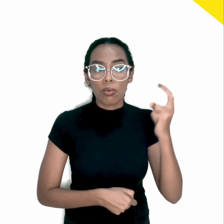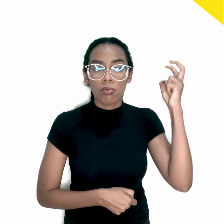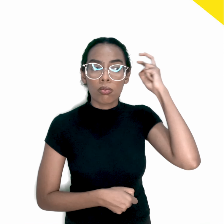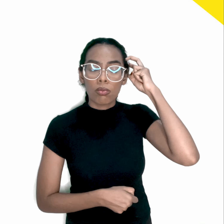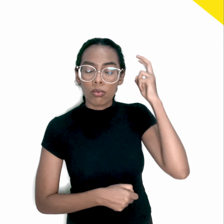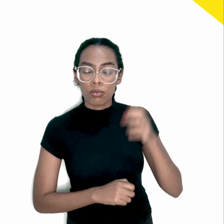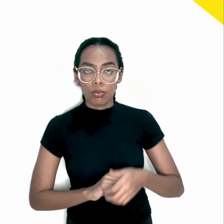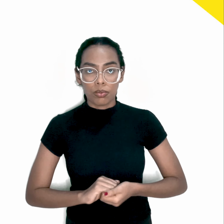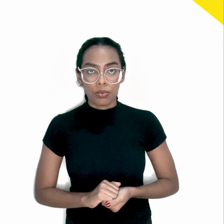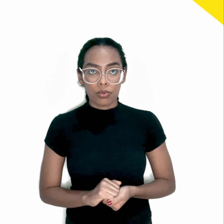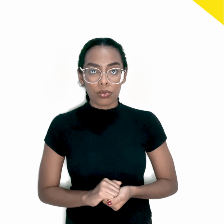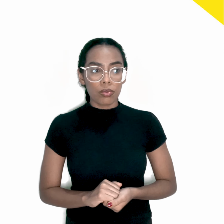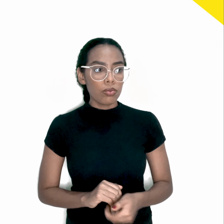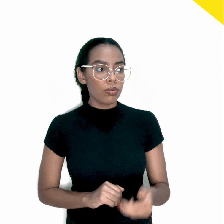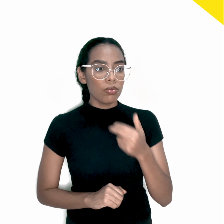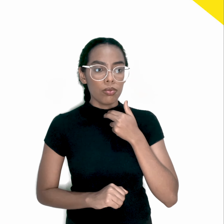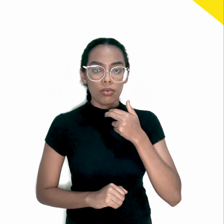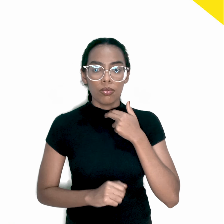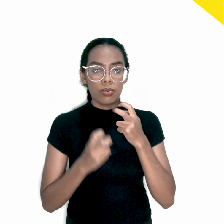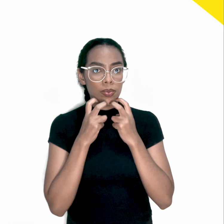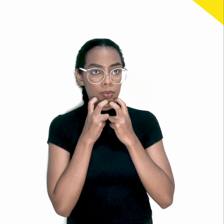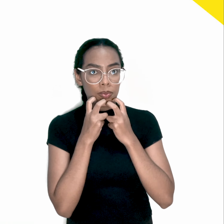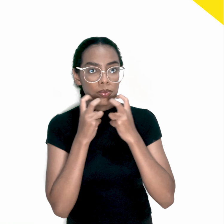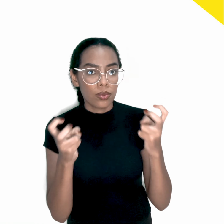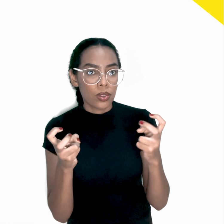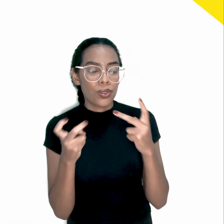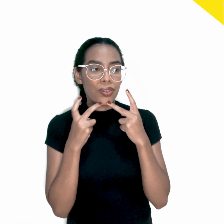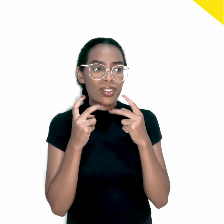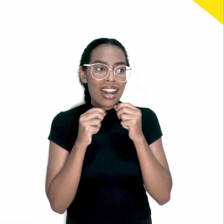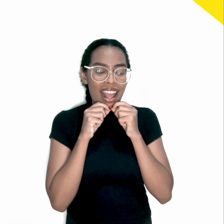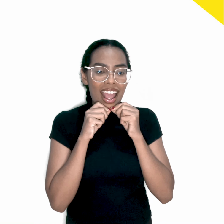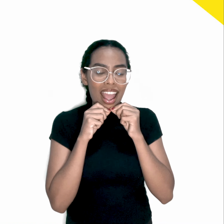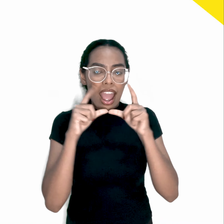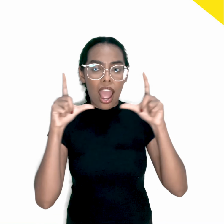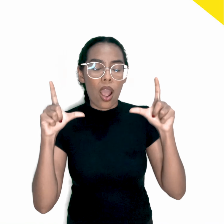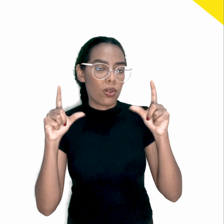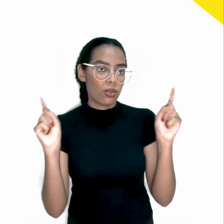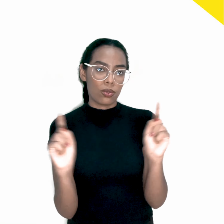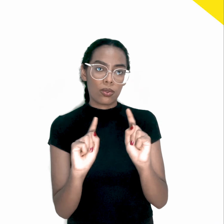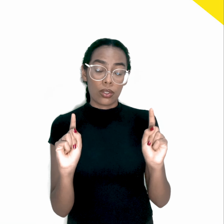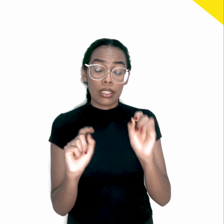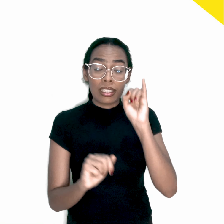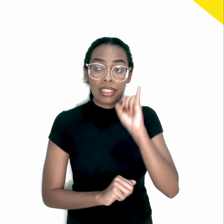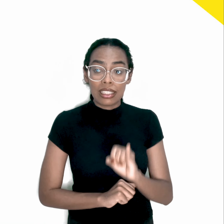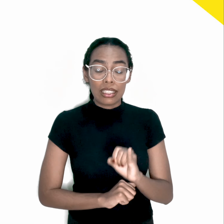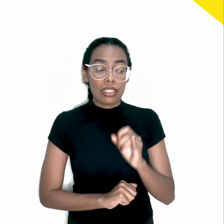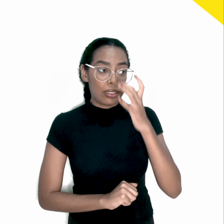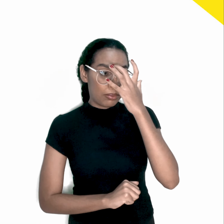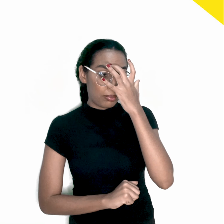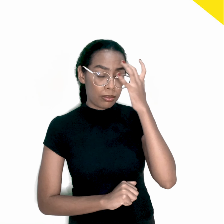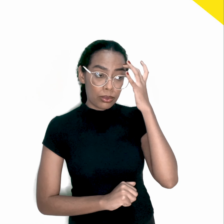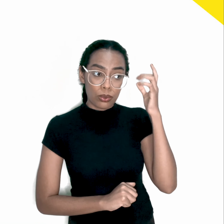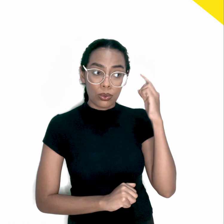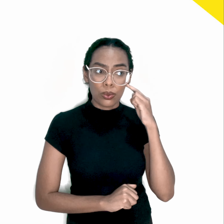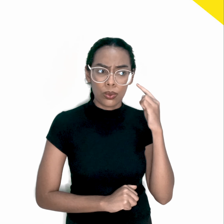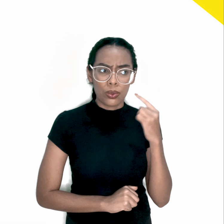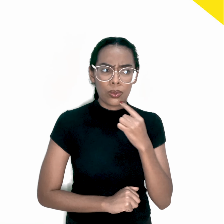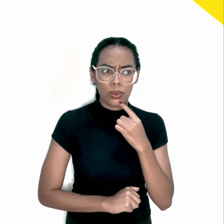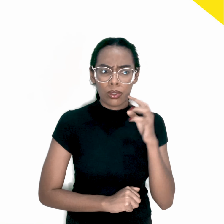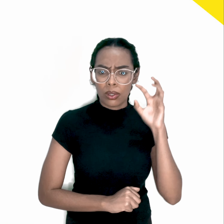Não grite e nem fale muito alto Esses aparelhos servem como amplificador do som Então, no caso de sons